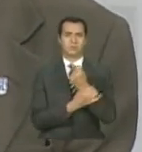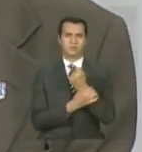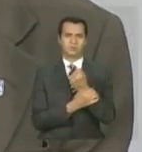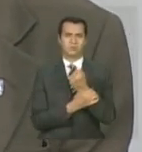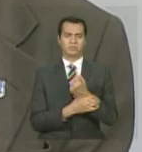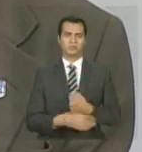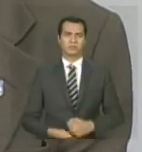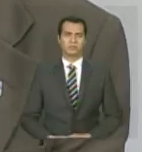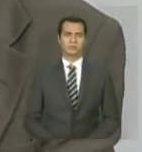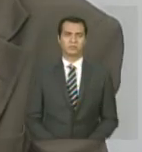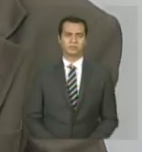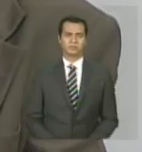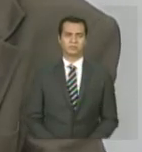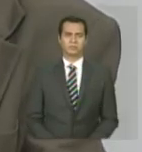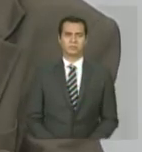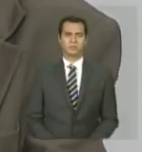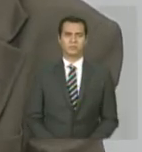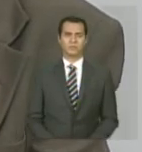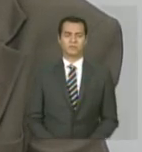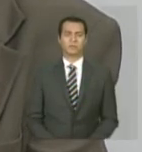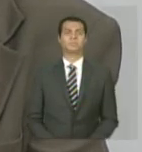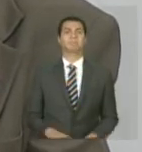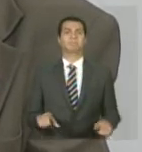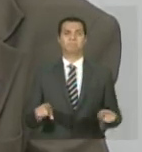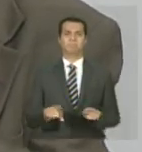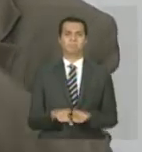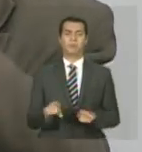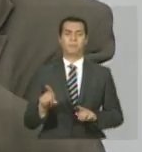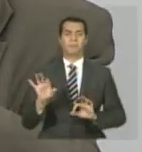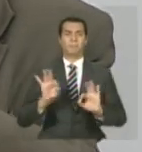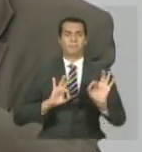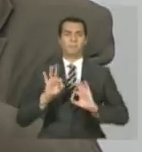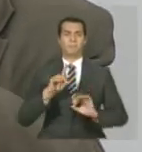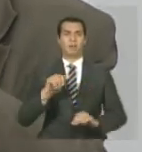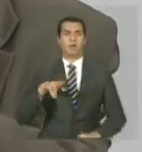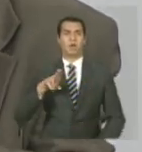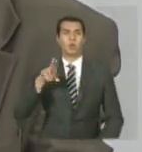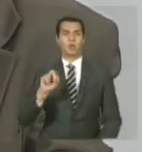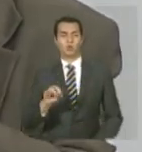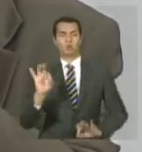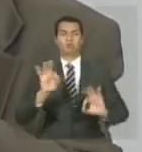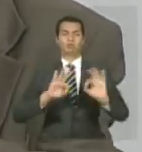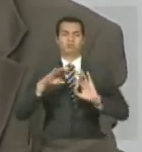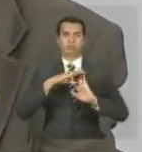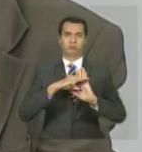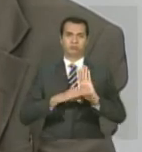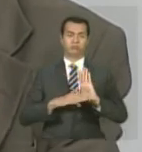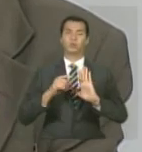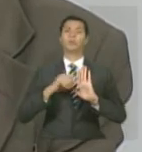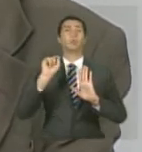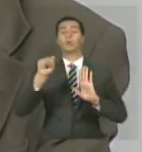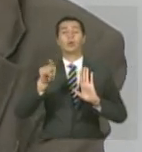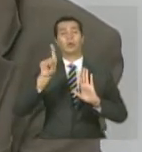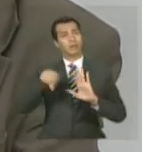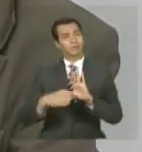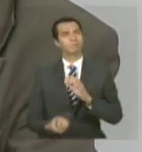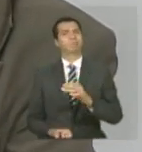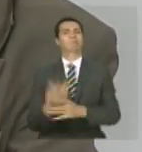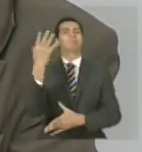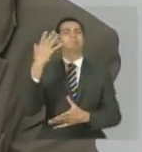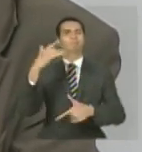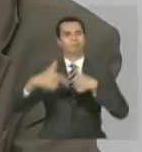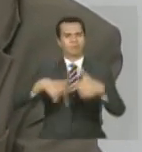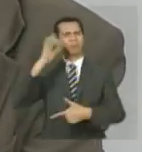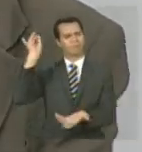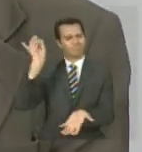o plano, que é aquele que operacionaliza as diretrizes traduzidas em, materializadas em ações